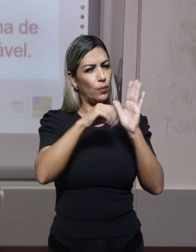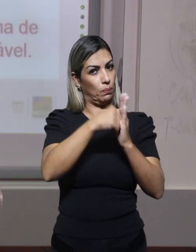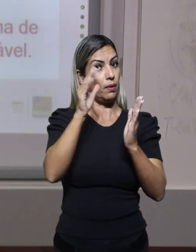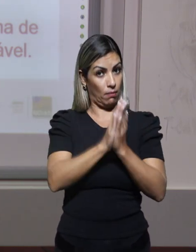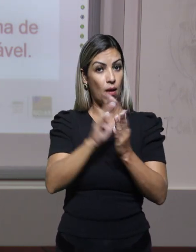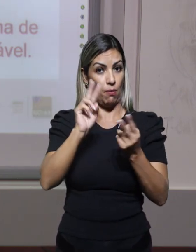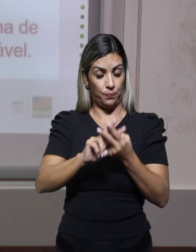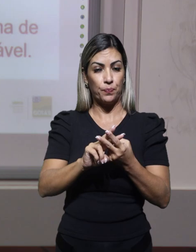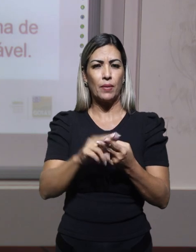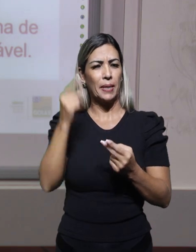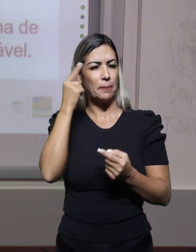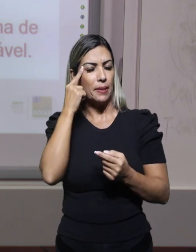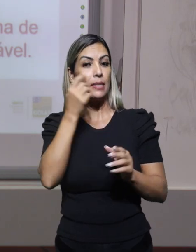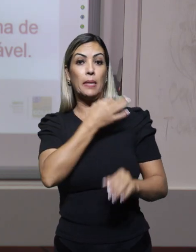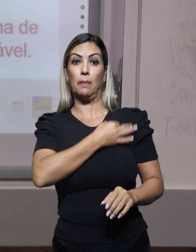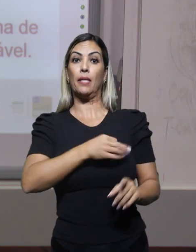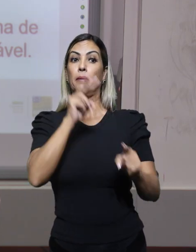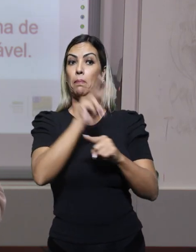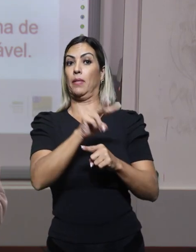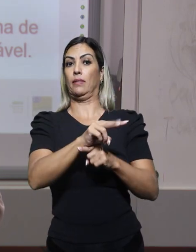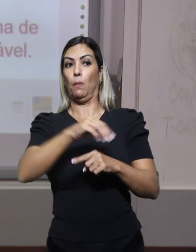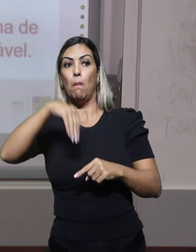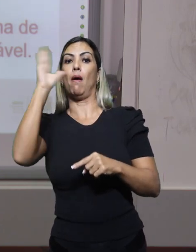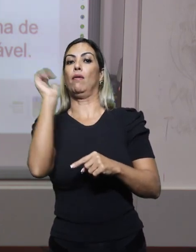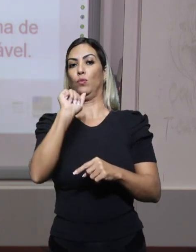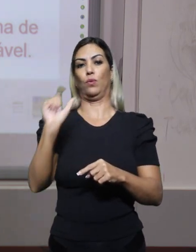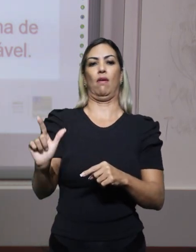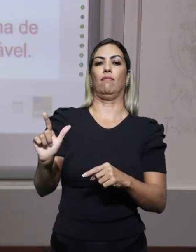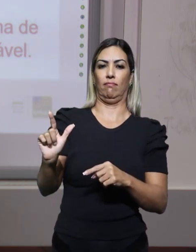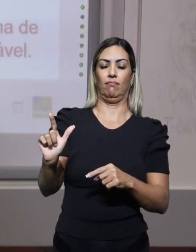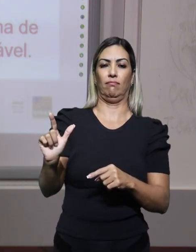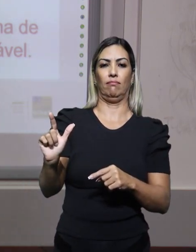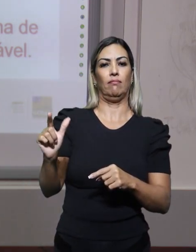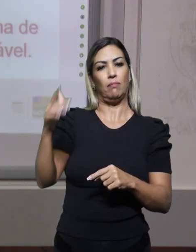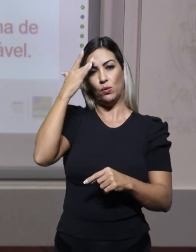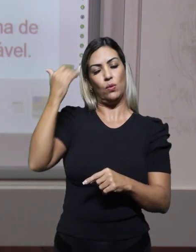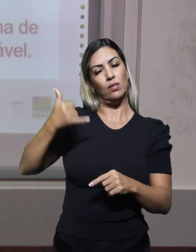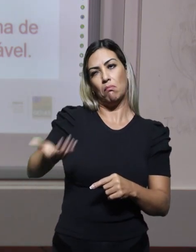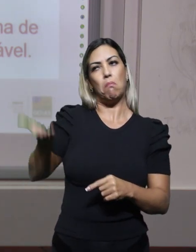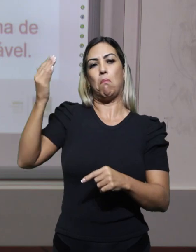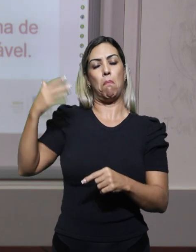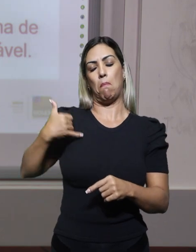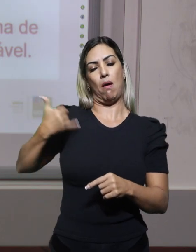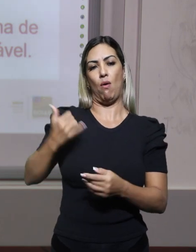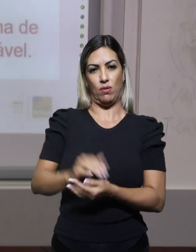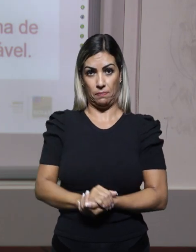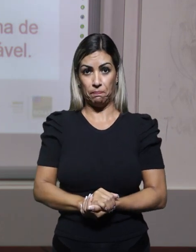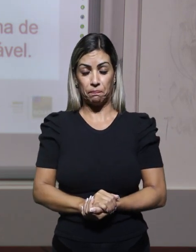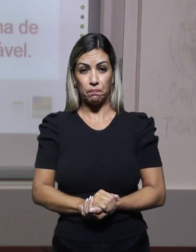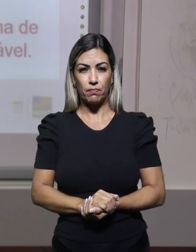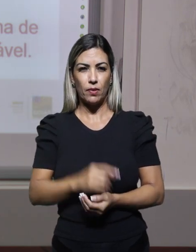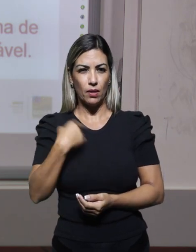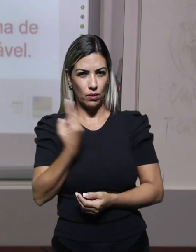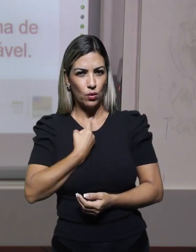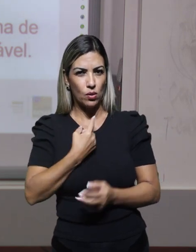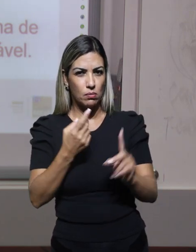Código Penal, ele acha que merecem uma proteção maior do que os não vulneráveis. Então, quando a gente